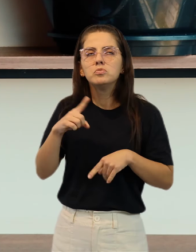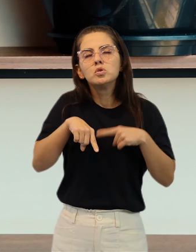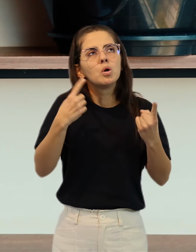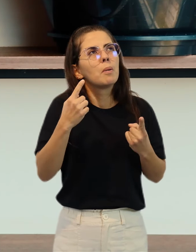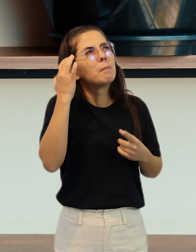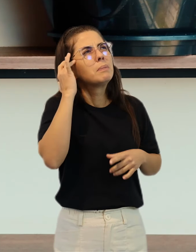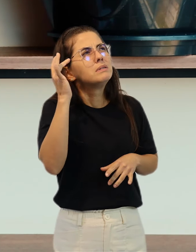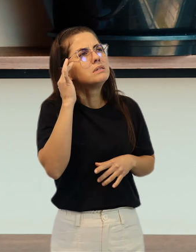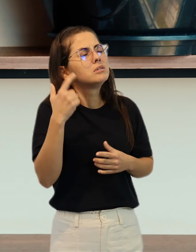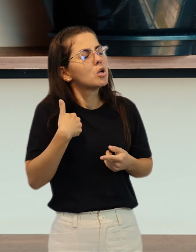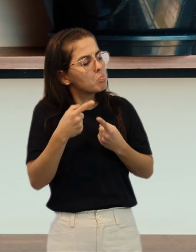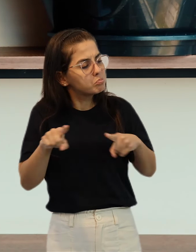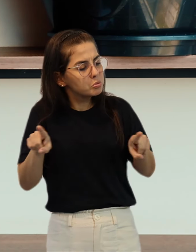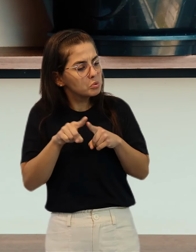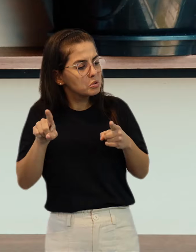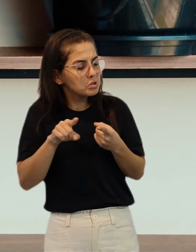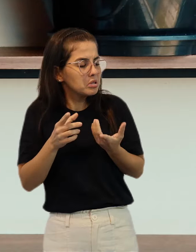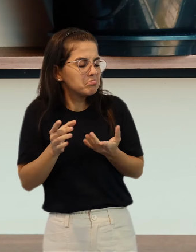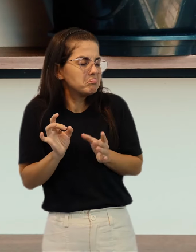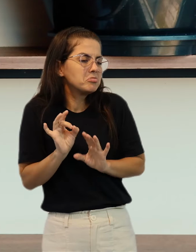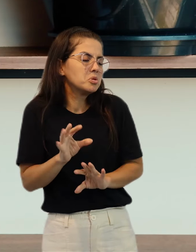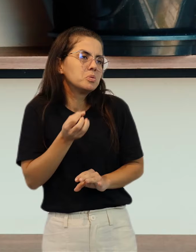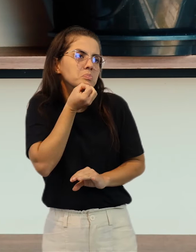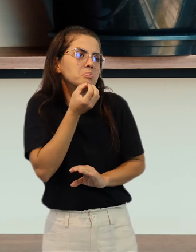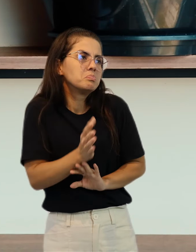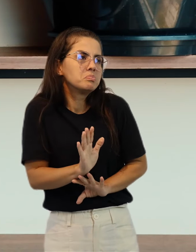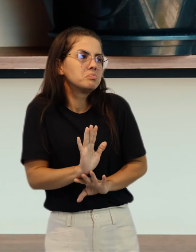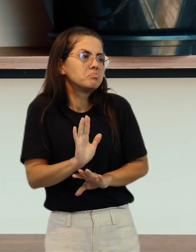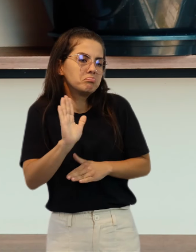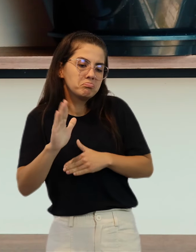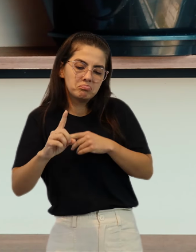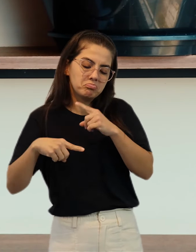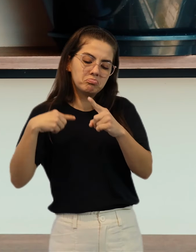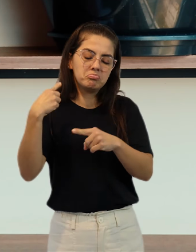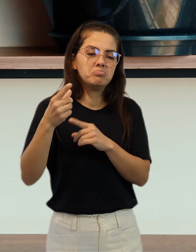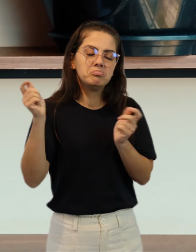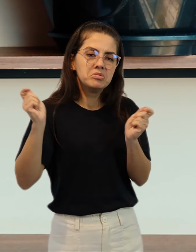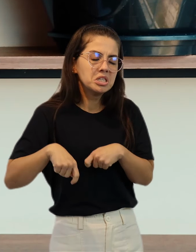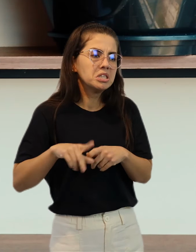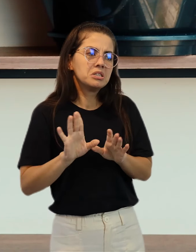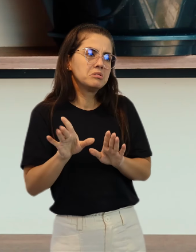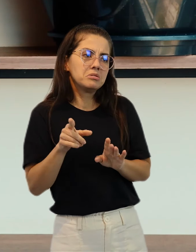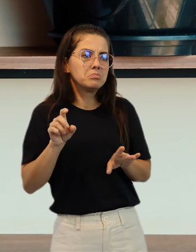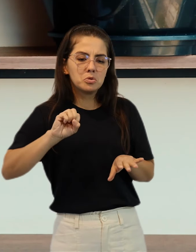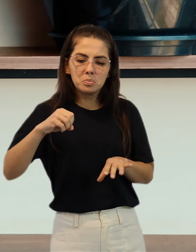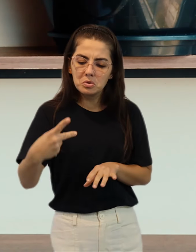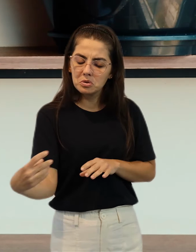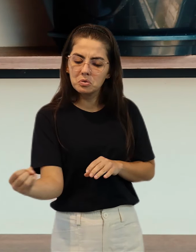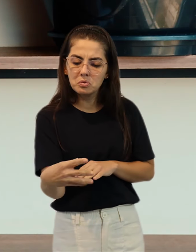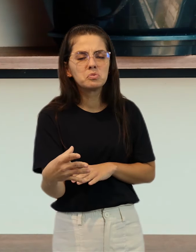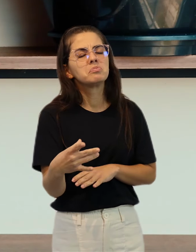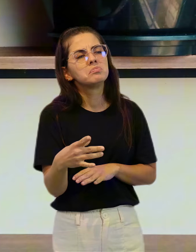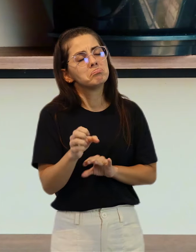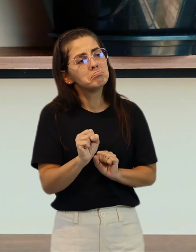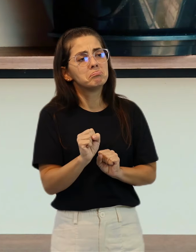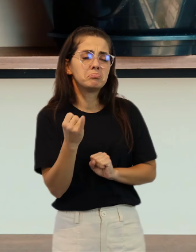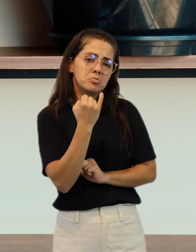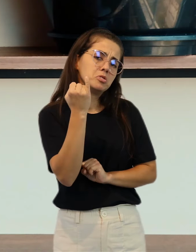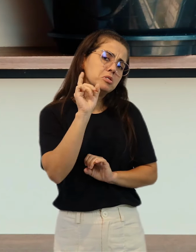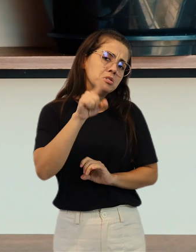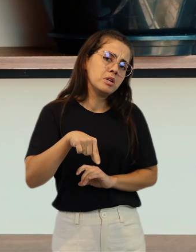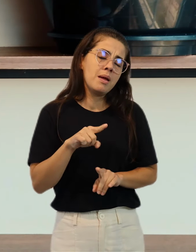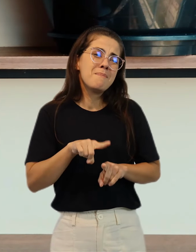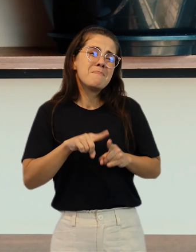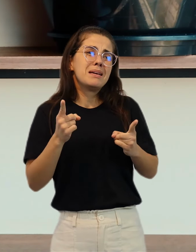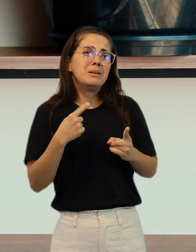ter música era suficiente para uma transformação ou para novas oportunidades, é muito importante sim, mas nós